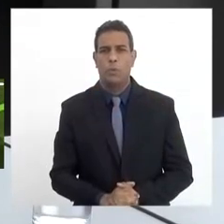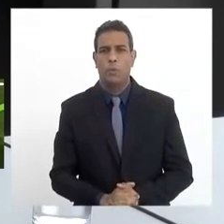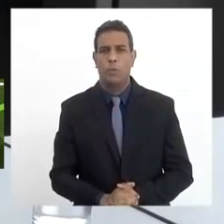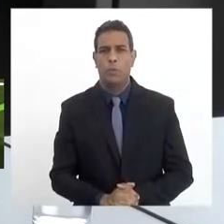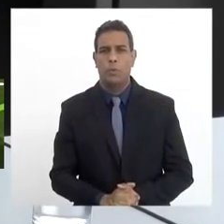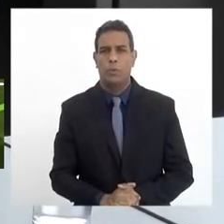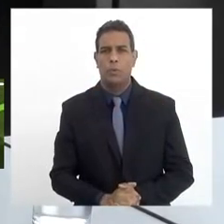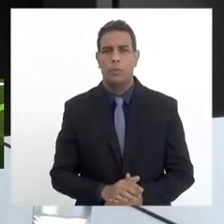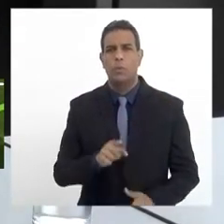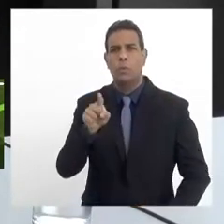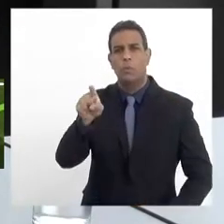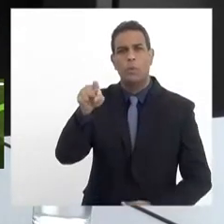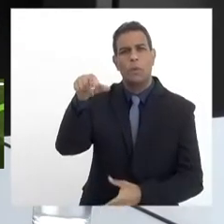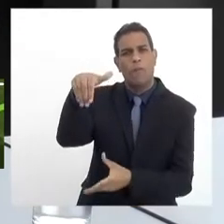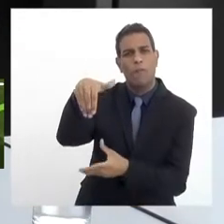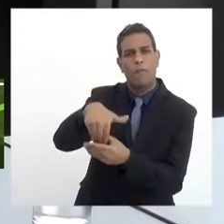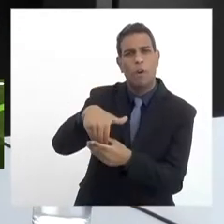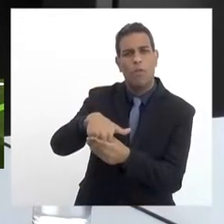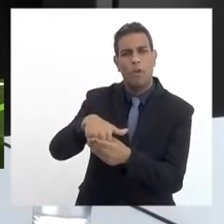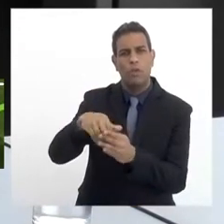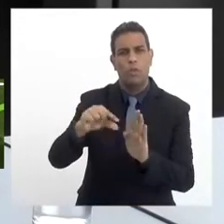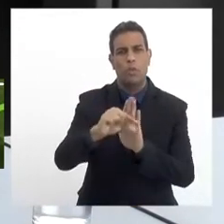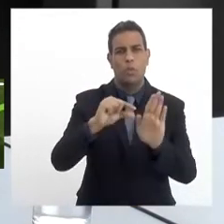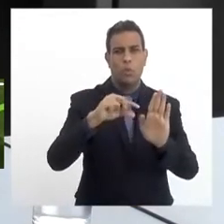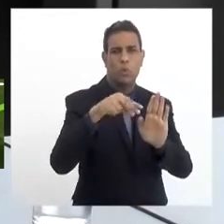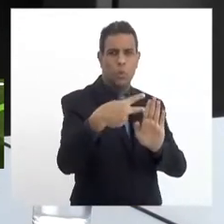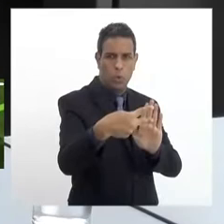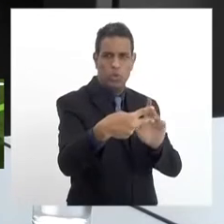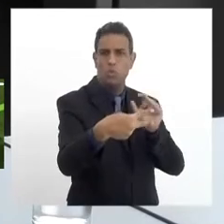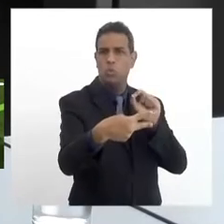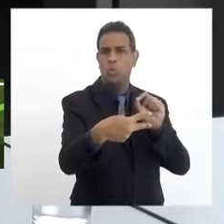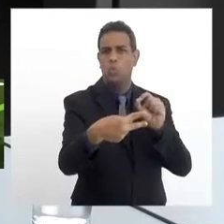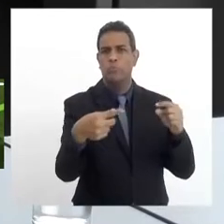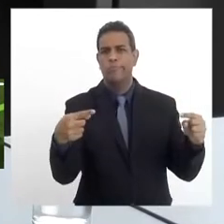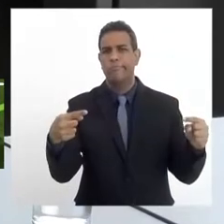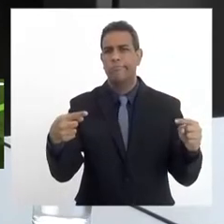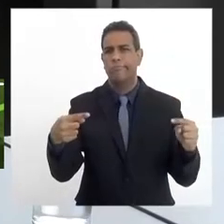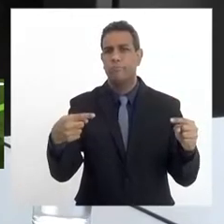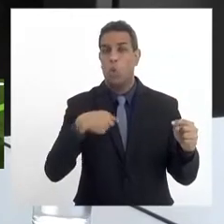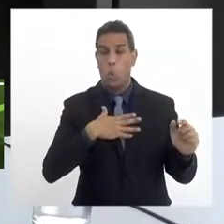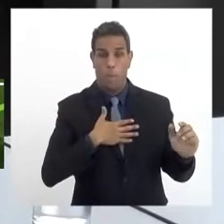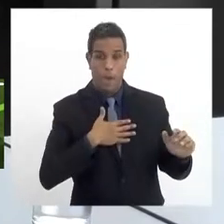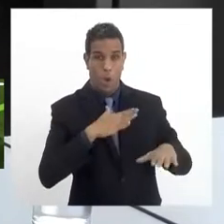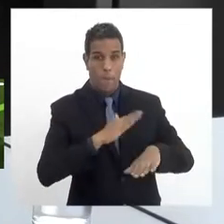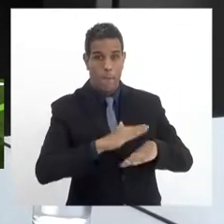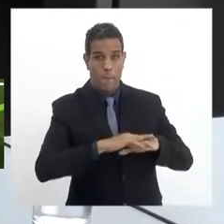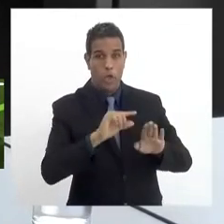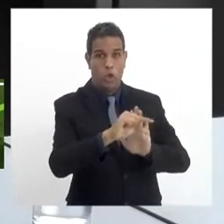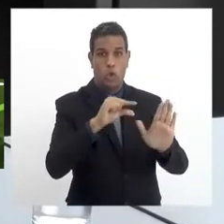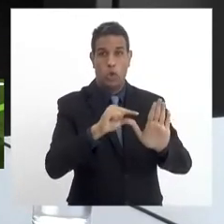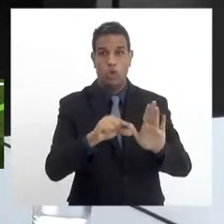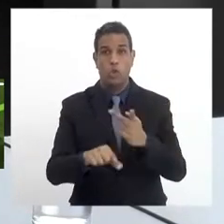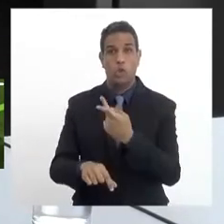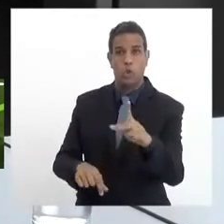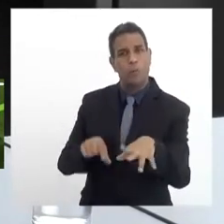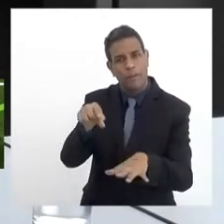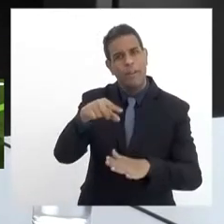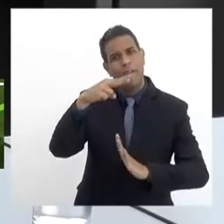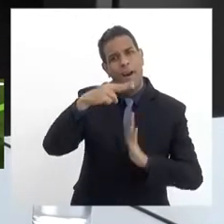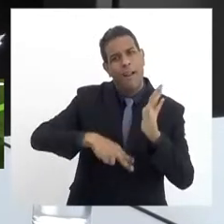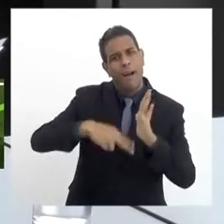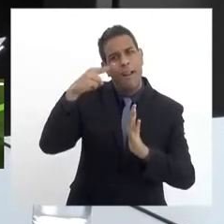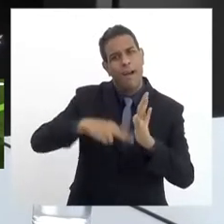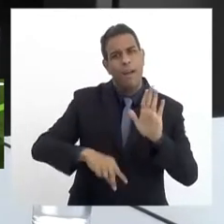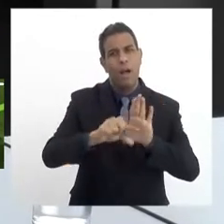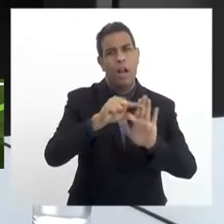o seu voto no 2, e o senhor... O 2 não é meu, é do Marcos Miller. Sim, mas você estava lendo o voto do